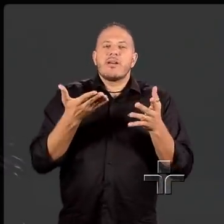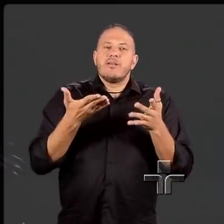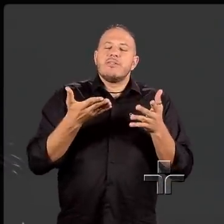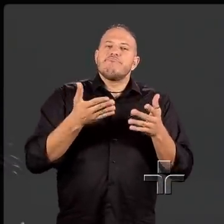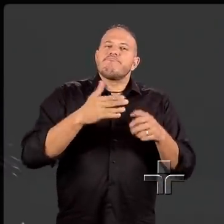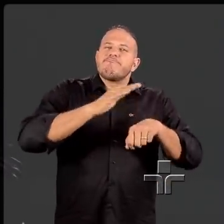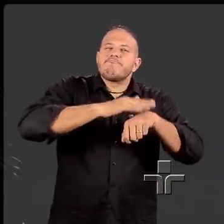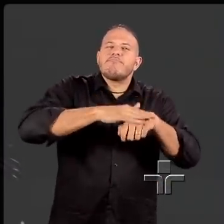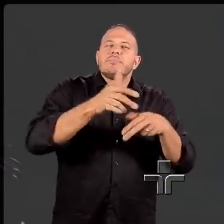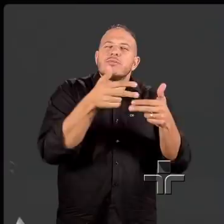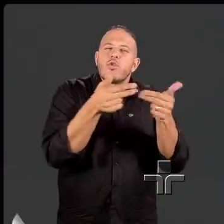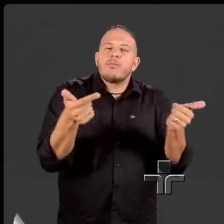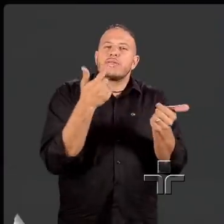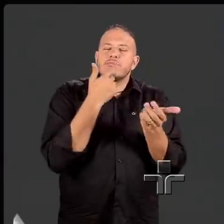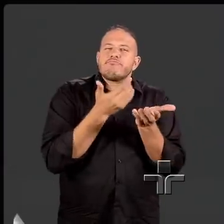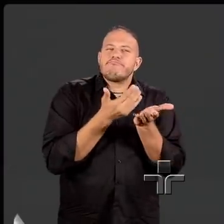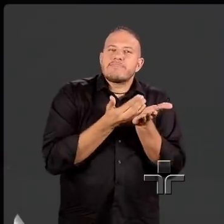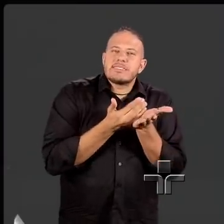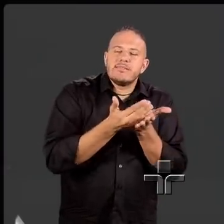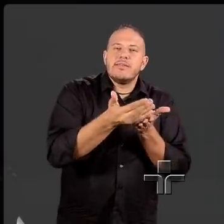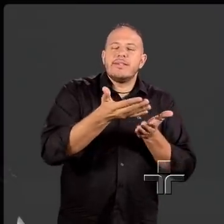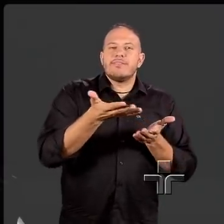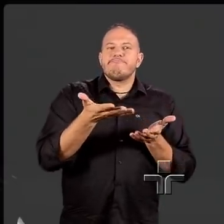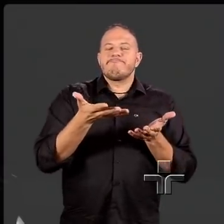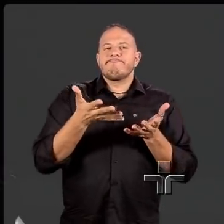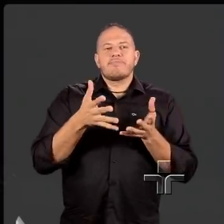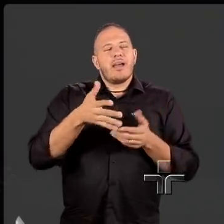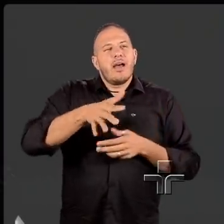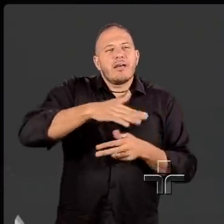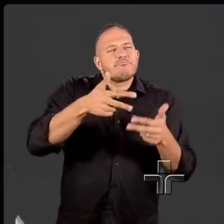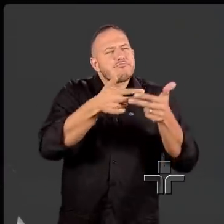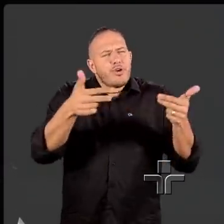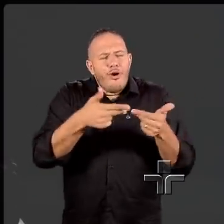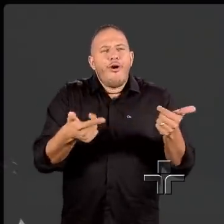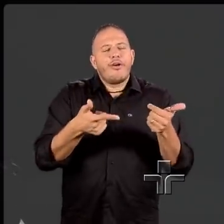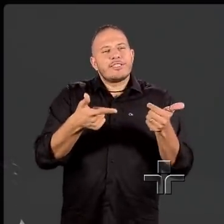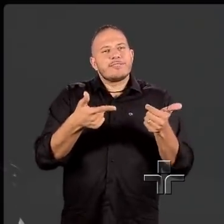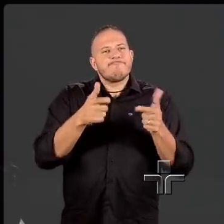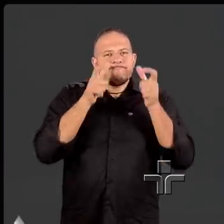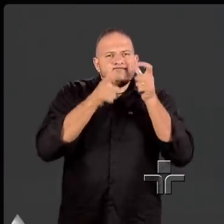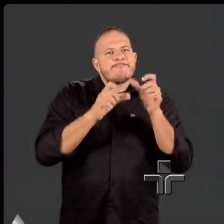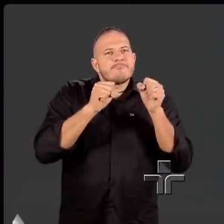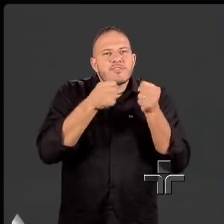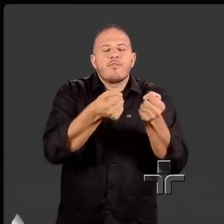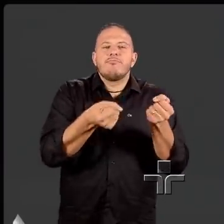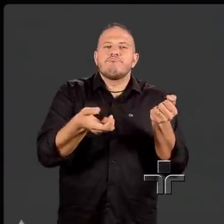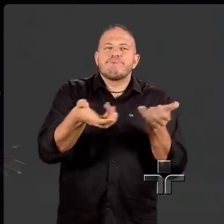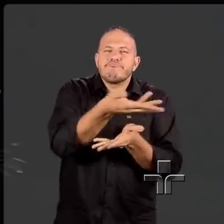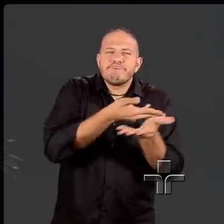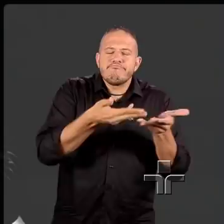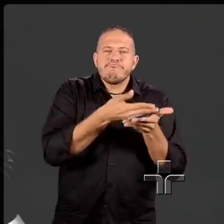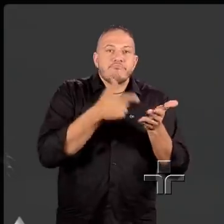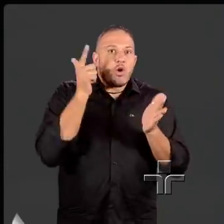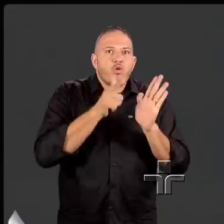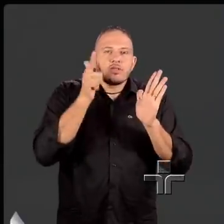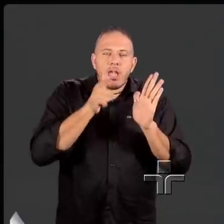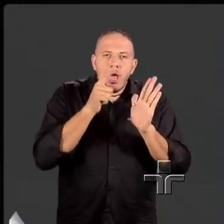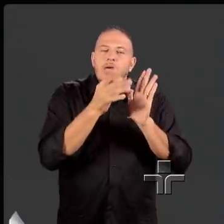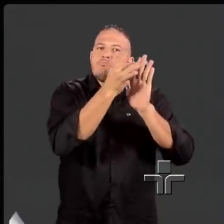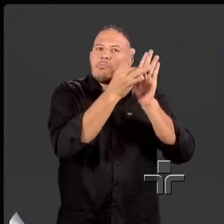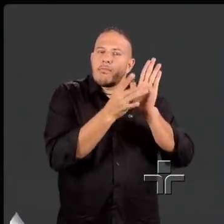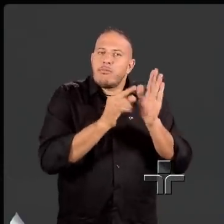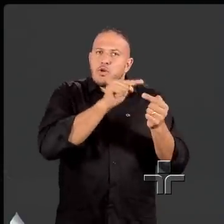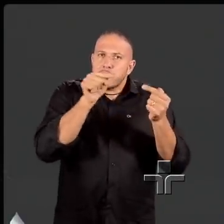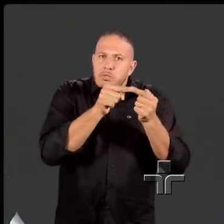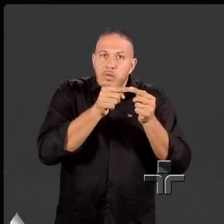fazer desses primeiros grandes, essas primeiras grandes entregas e essas primeiras grandes realizações uma permanência e